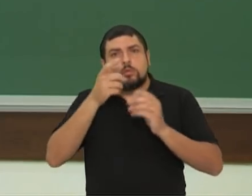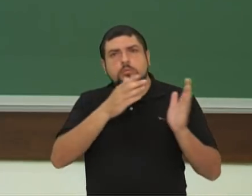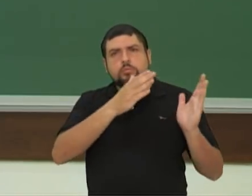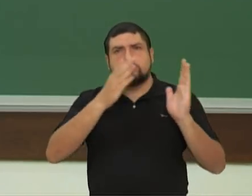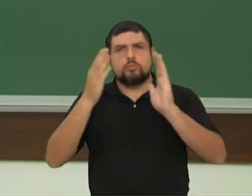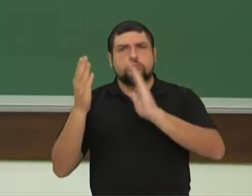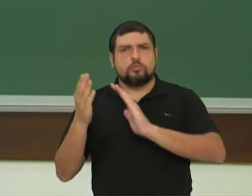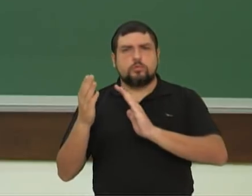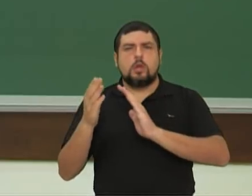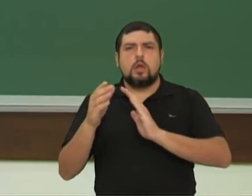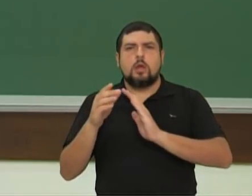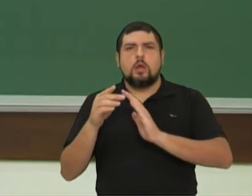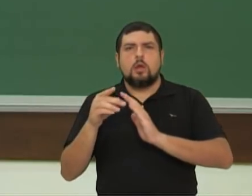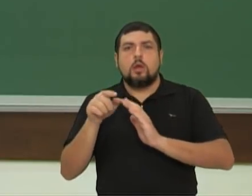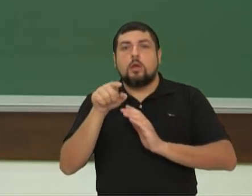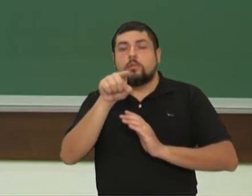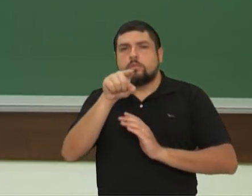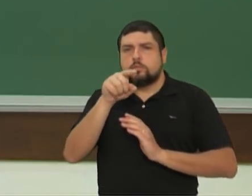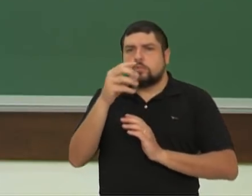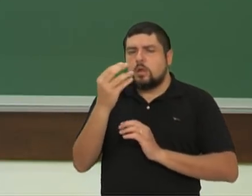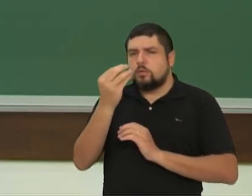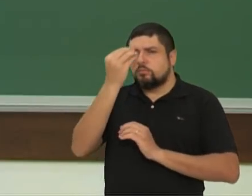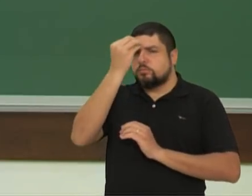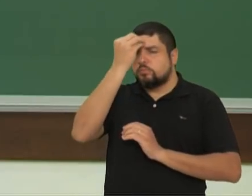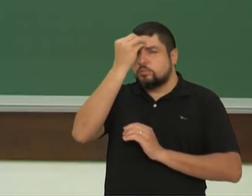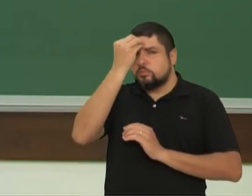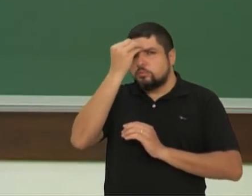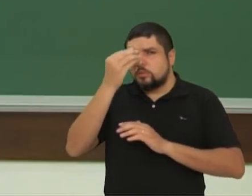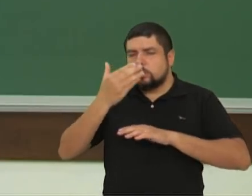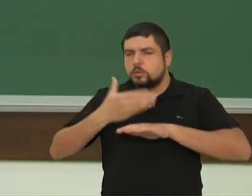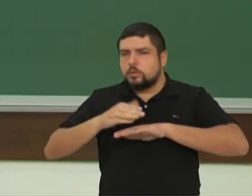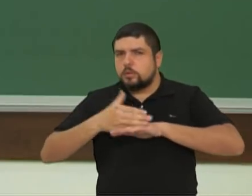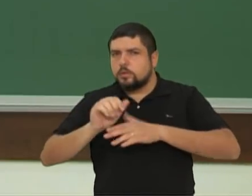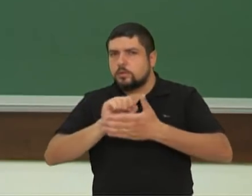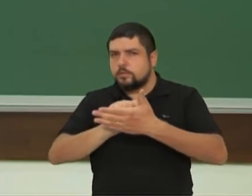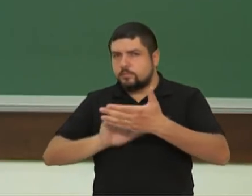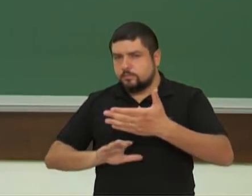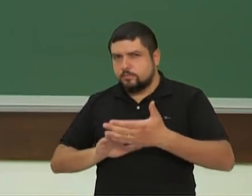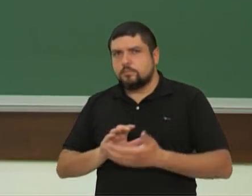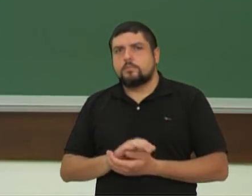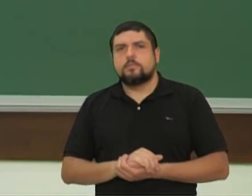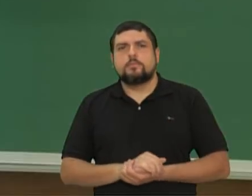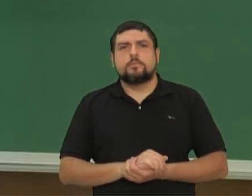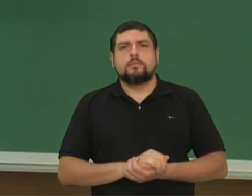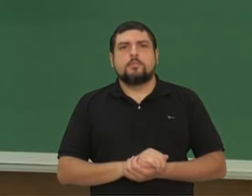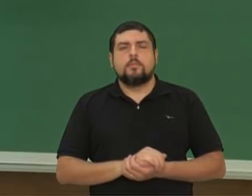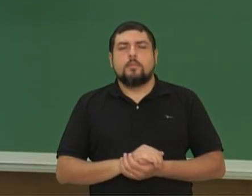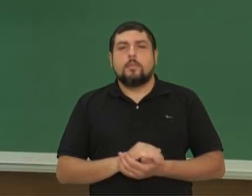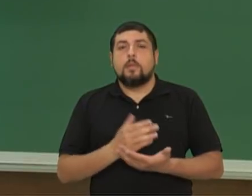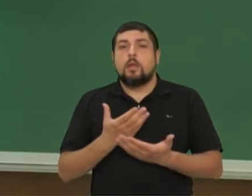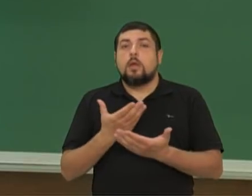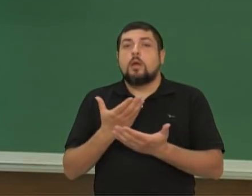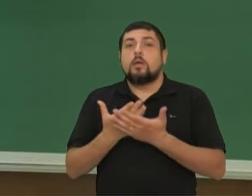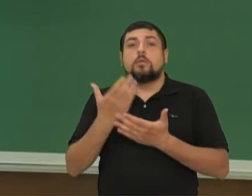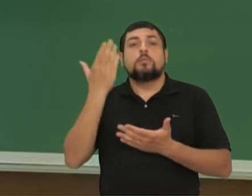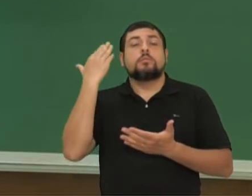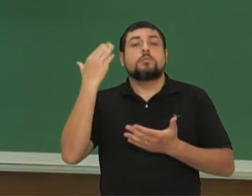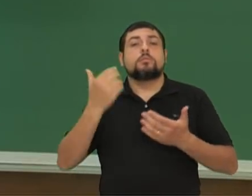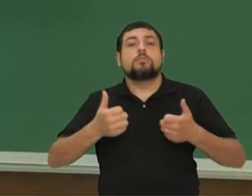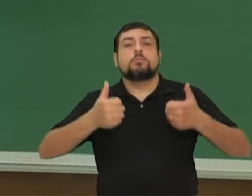muito na hora de você interpretar um exercício ou outro, certo? Bem, aula anterior nós